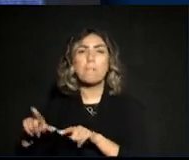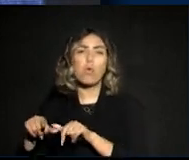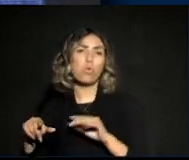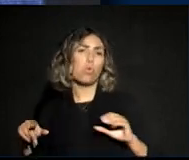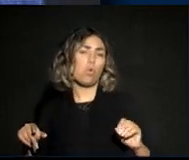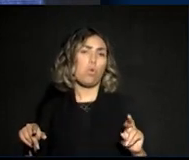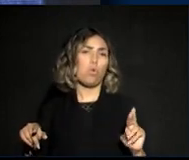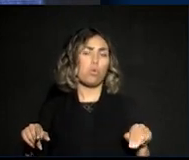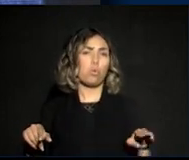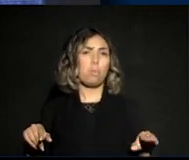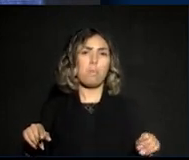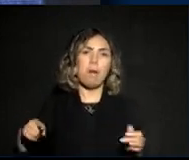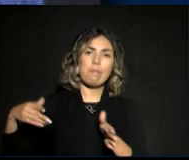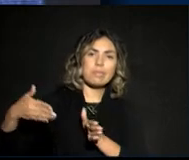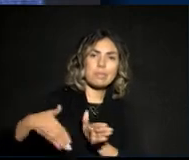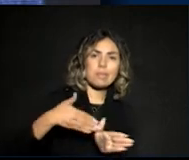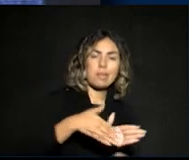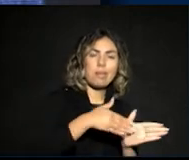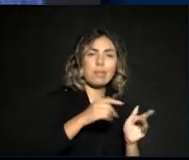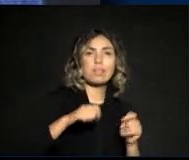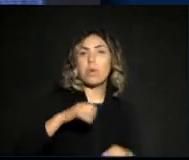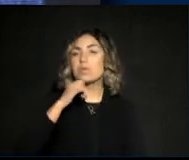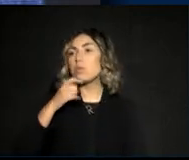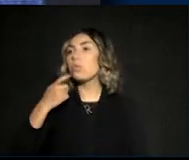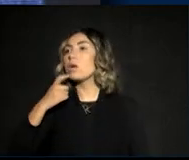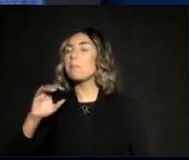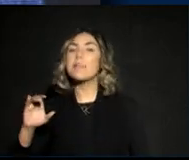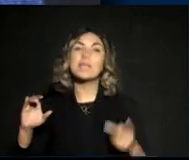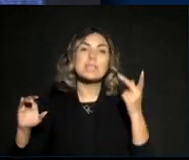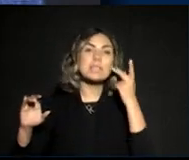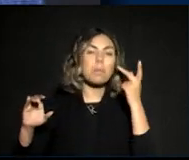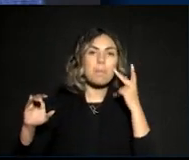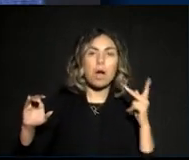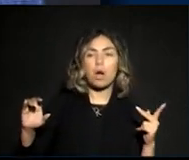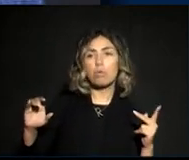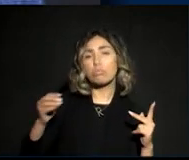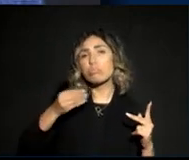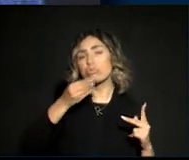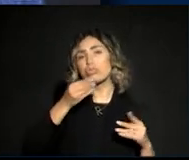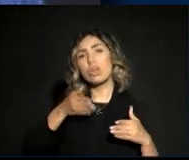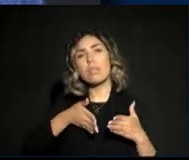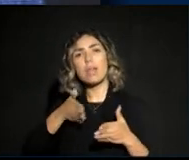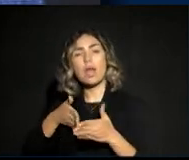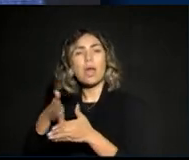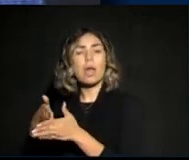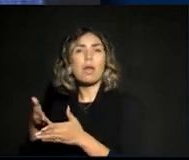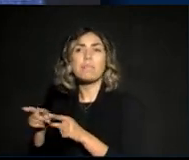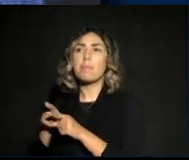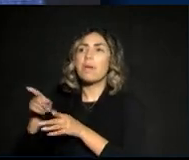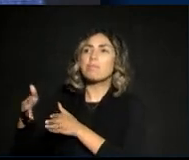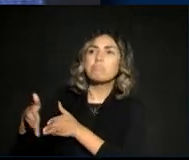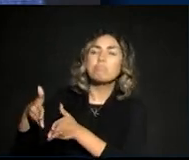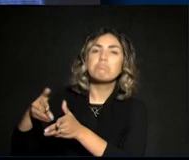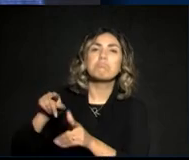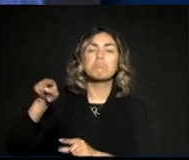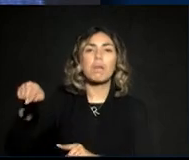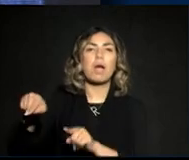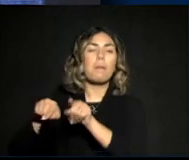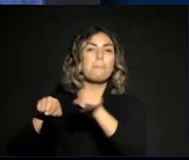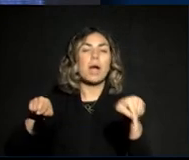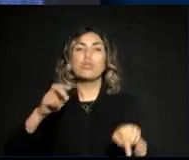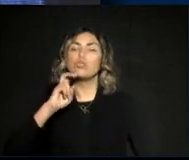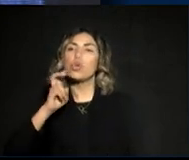dá para fazer os três intensidades Campinas São Paulo depois chegar com ele americano depois puxar a perna para Limeira o trem